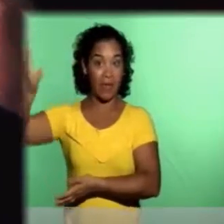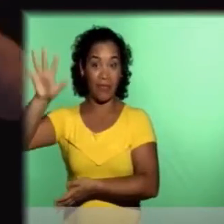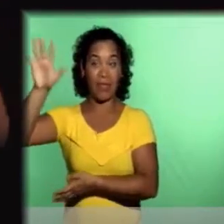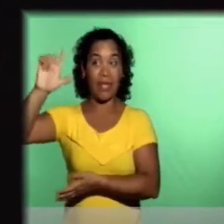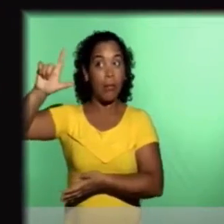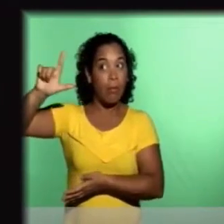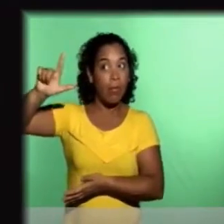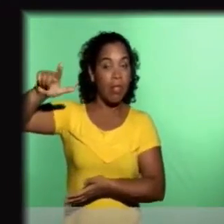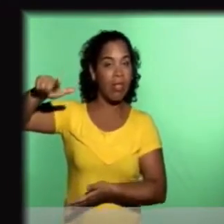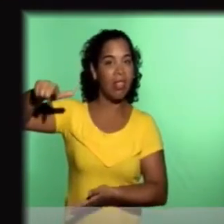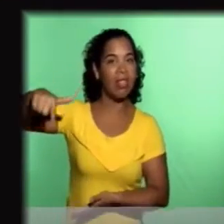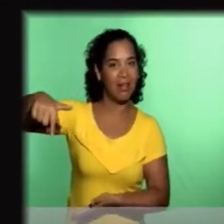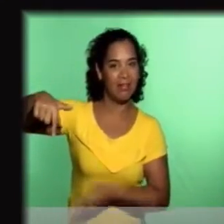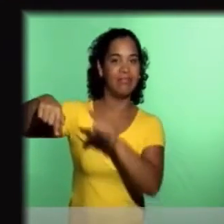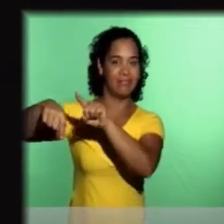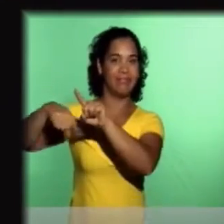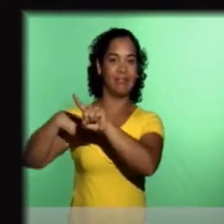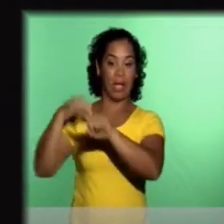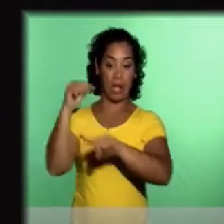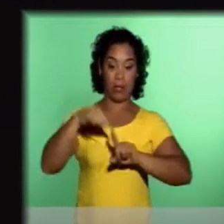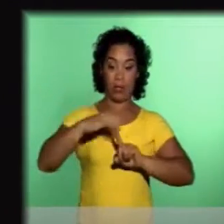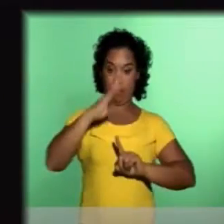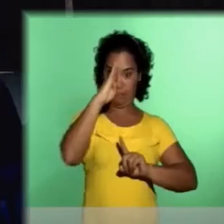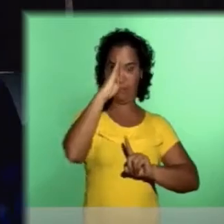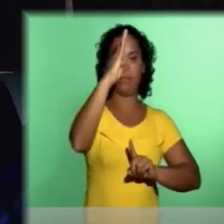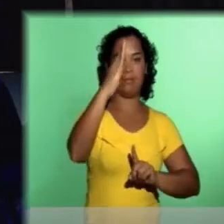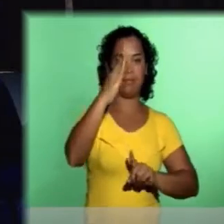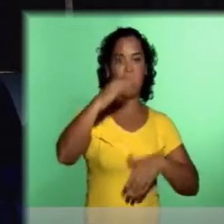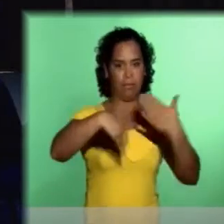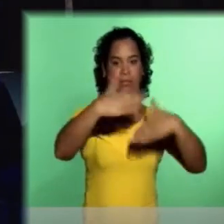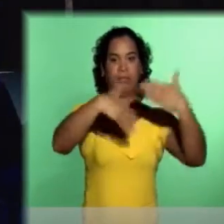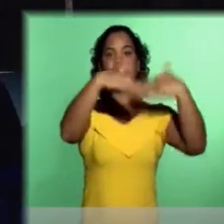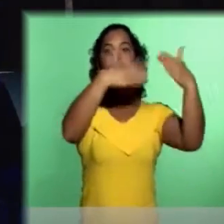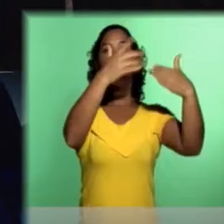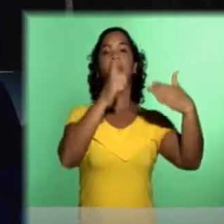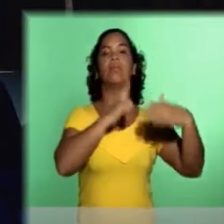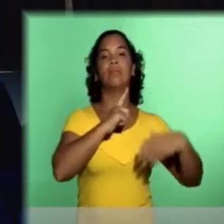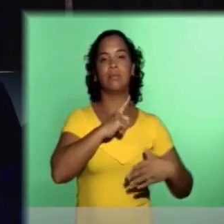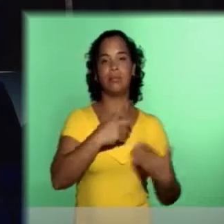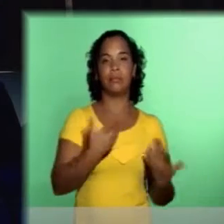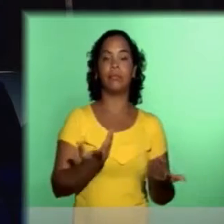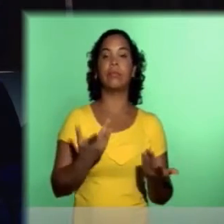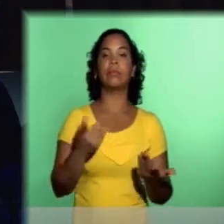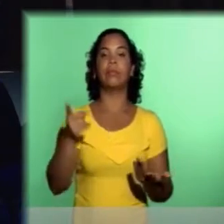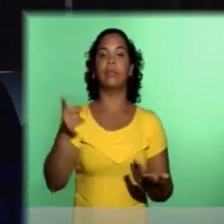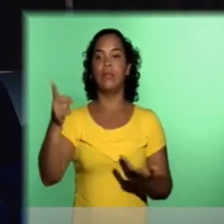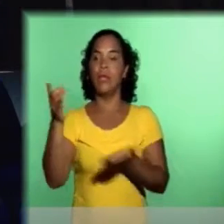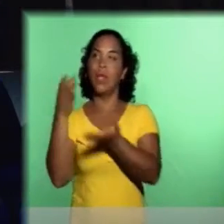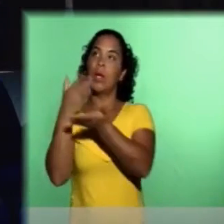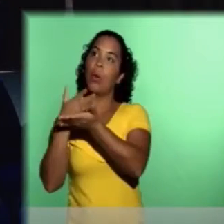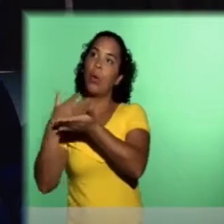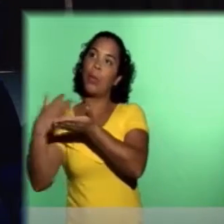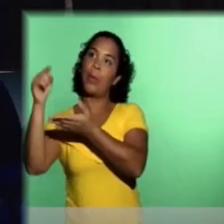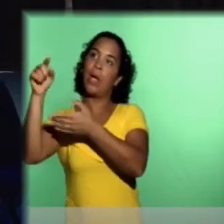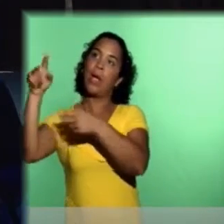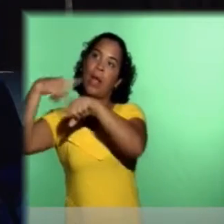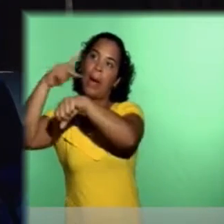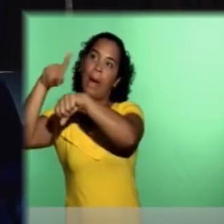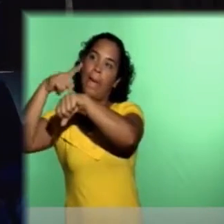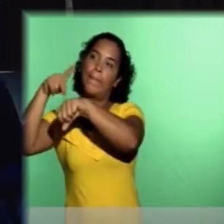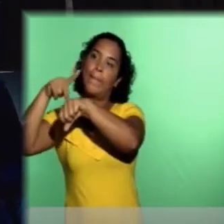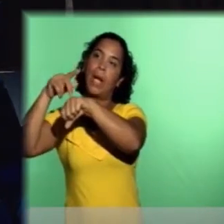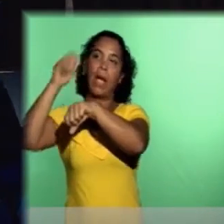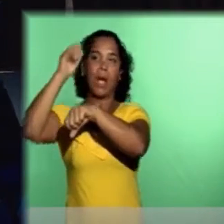África subsaariana, né? Então, os países que começam ali, logo após, né, descendo